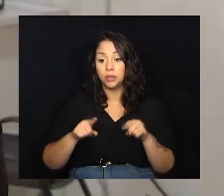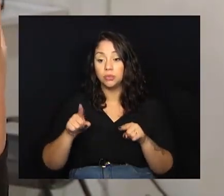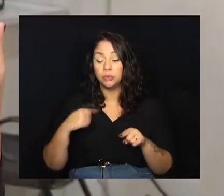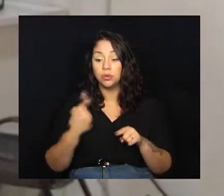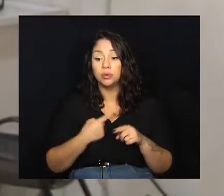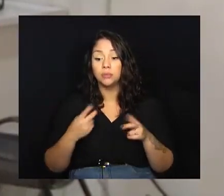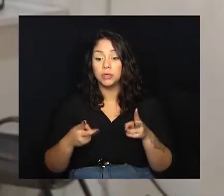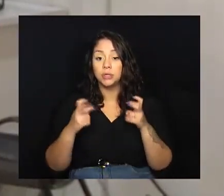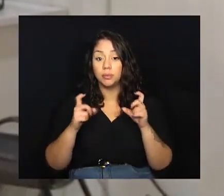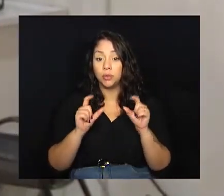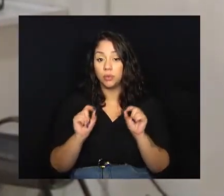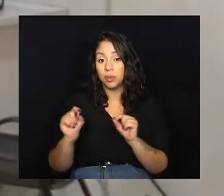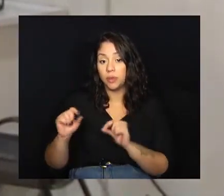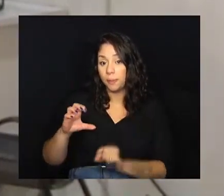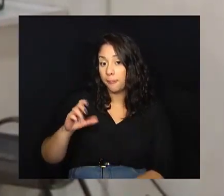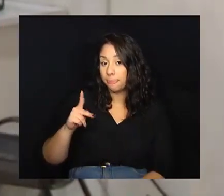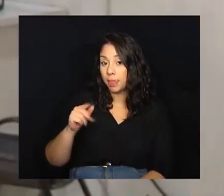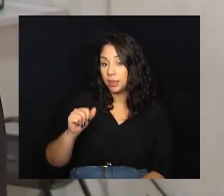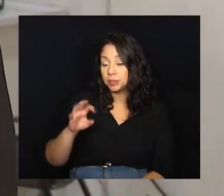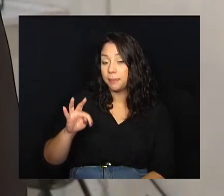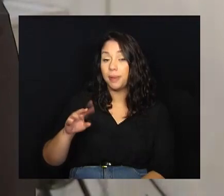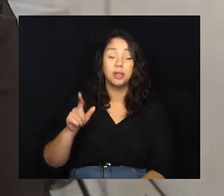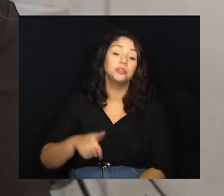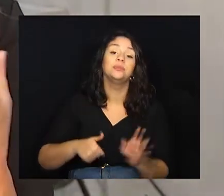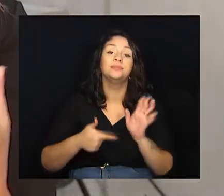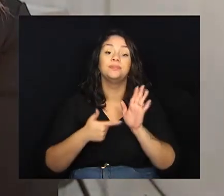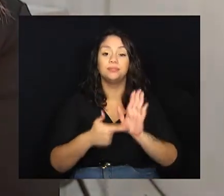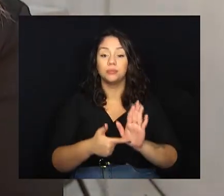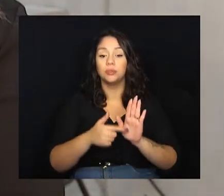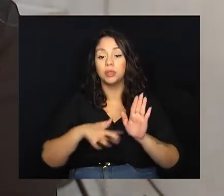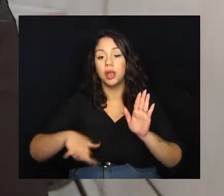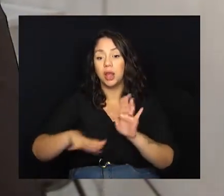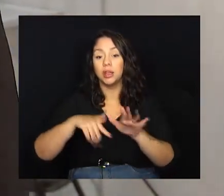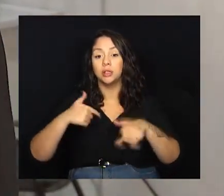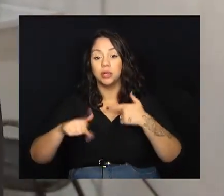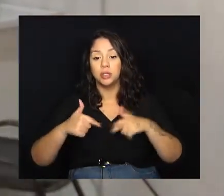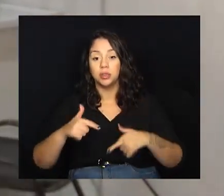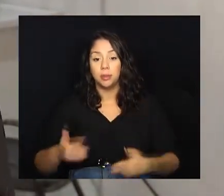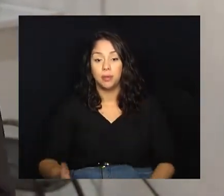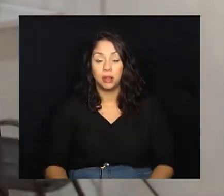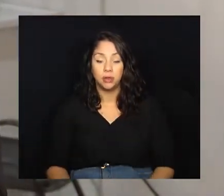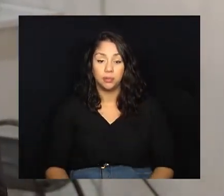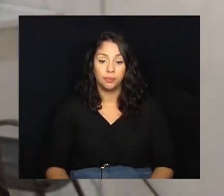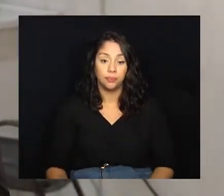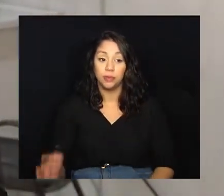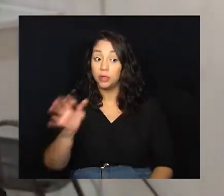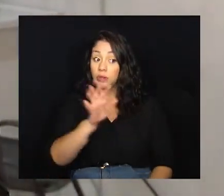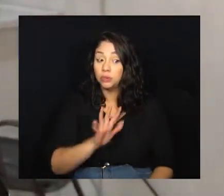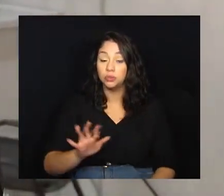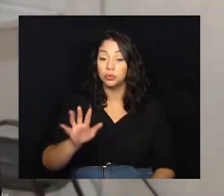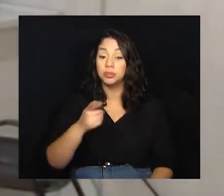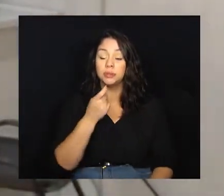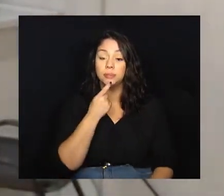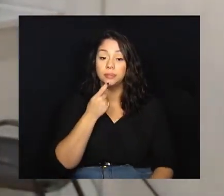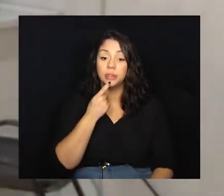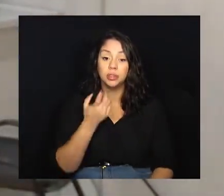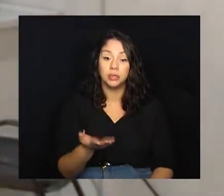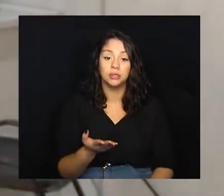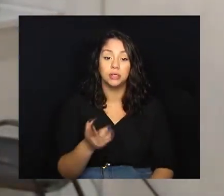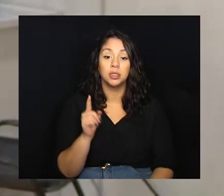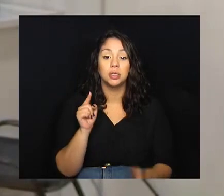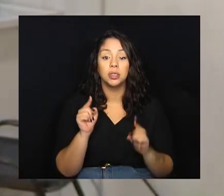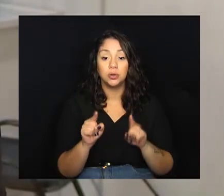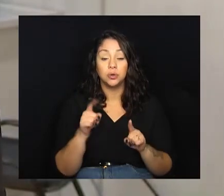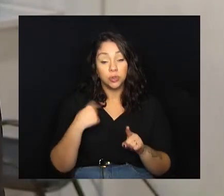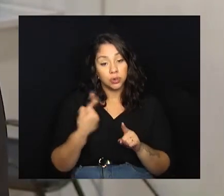ele ele é um recorte ele é um reflexo do mercado de trabalho em toda a região metropolitana de Campinas E com isso